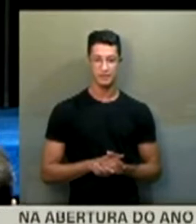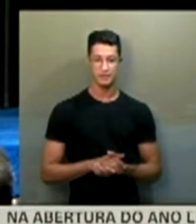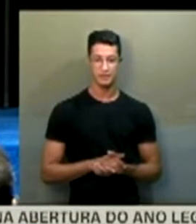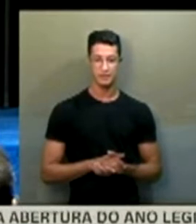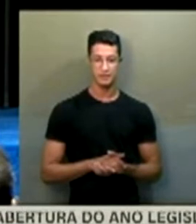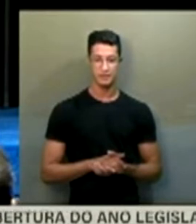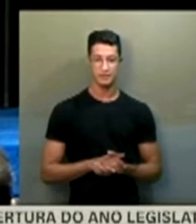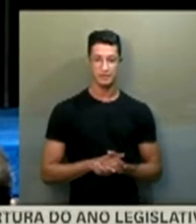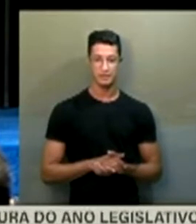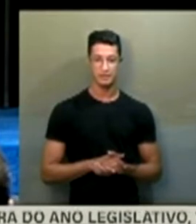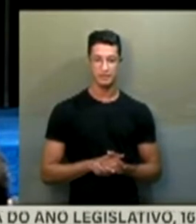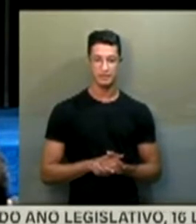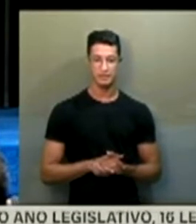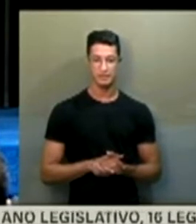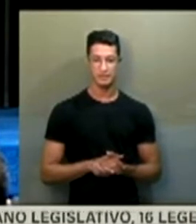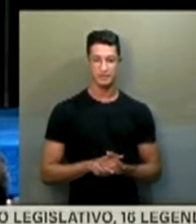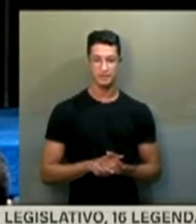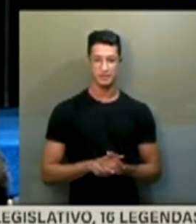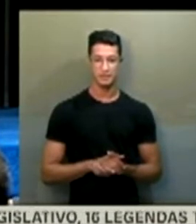Vai devagar.